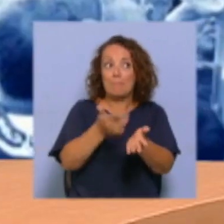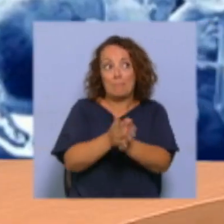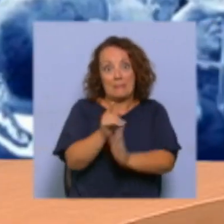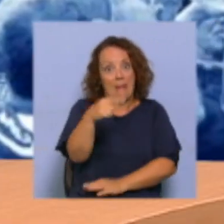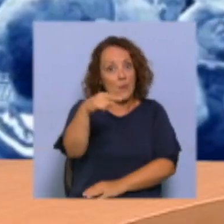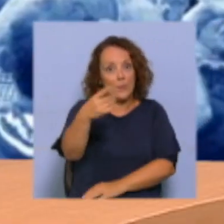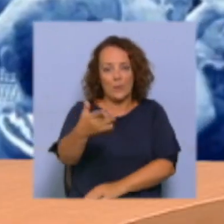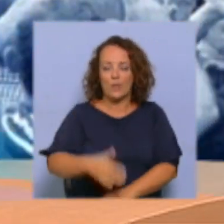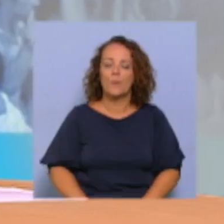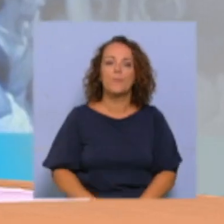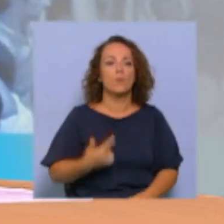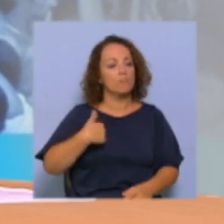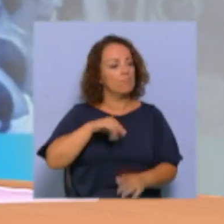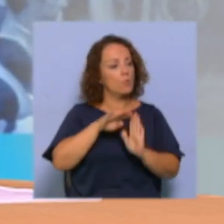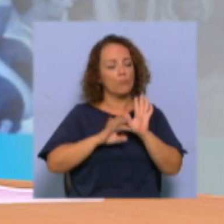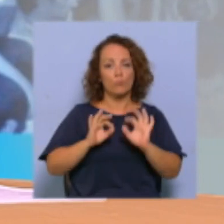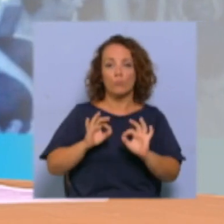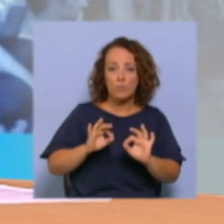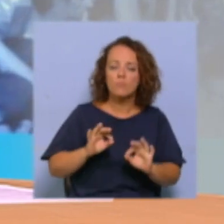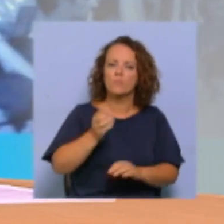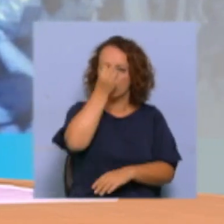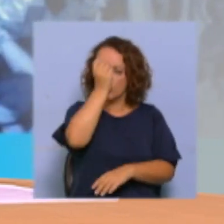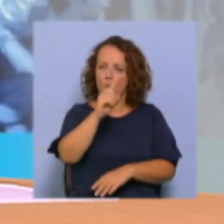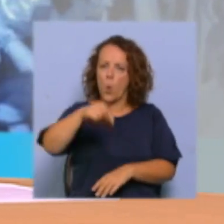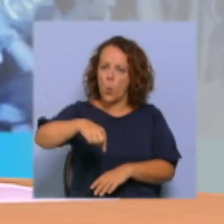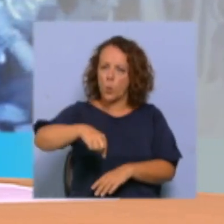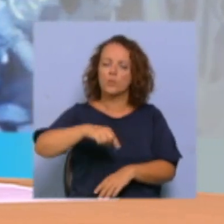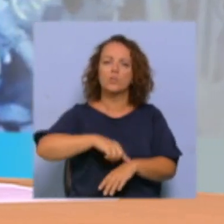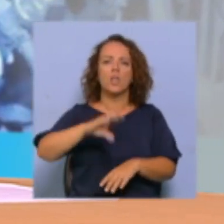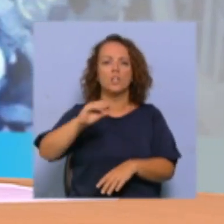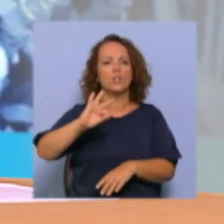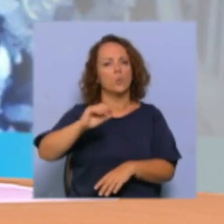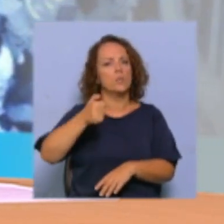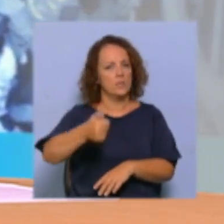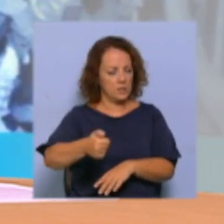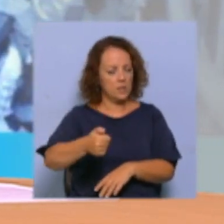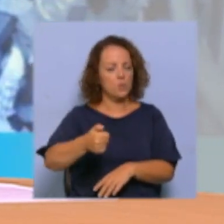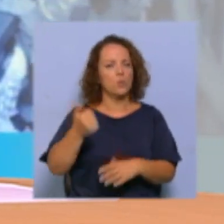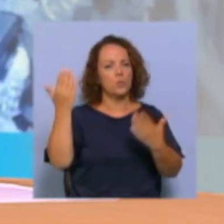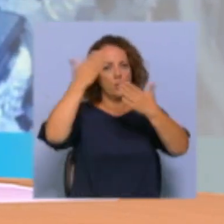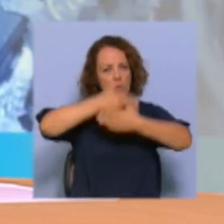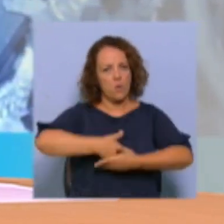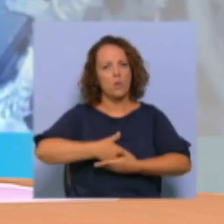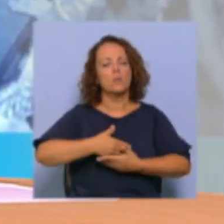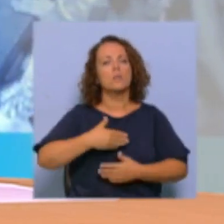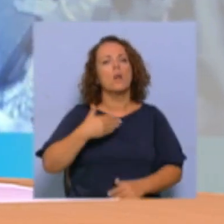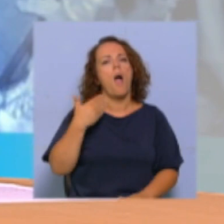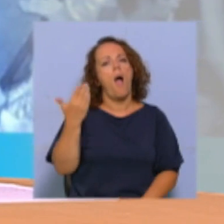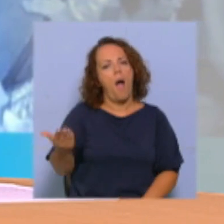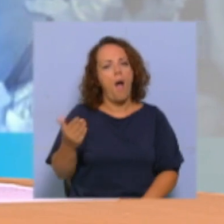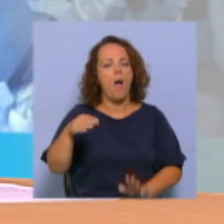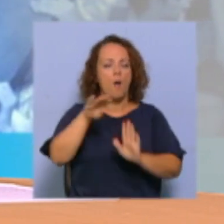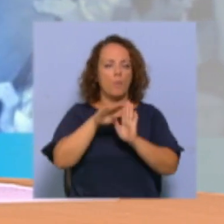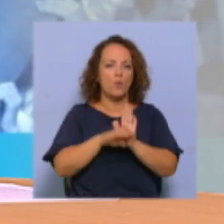Exatamente. Ficamos por aqui. Eu recordo que ainda hoje, pelas 22h45, pode escutar a edição rádio do